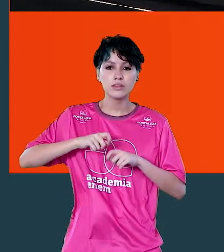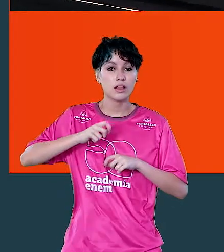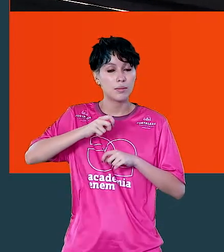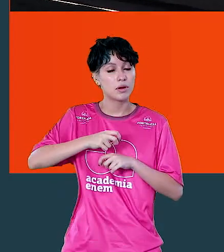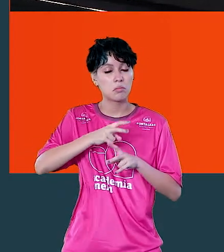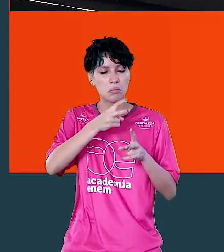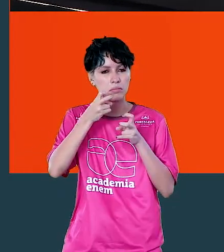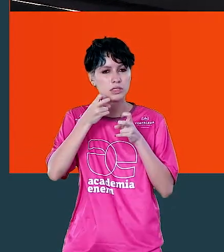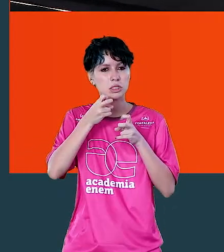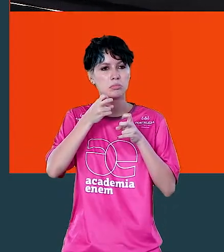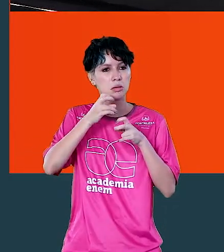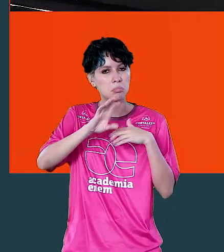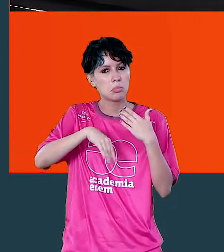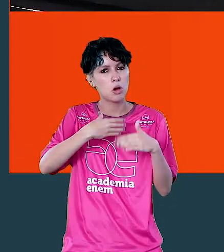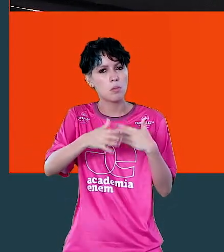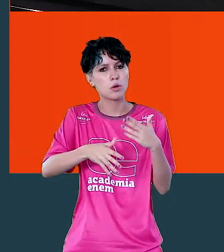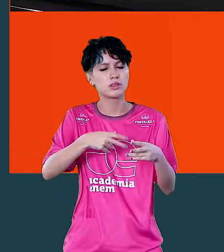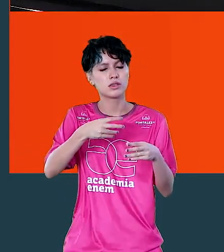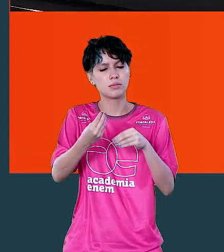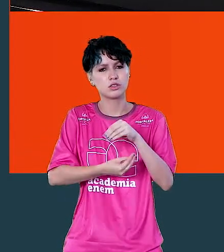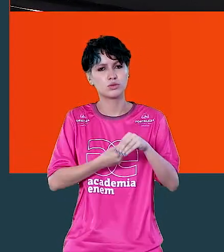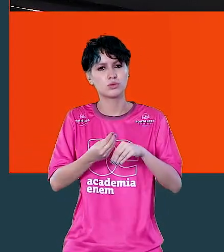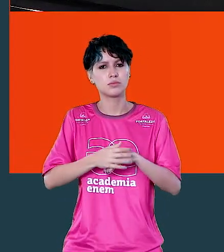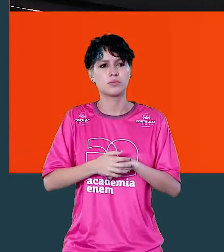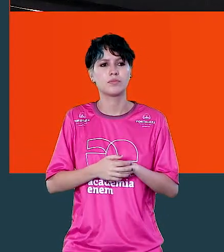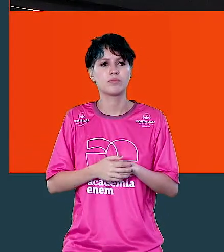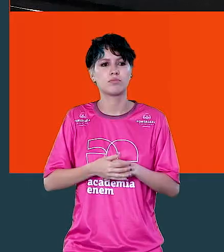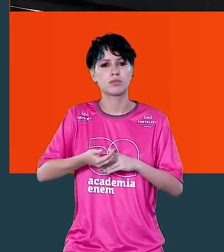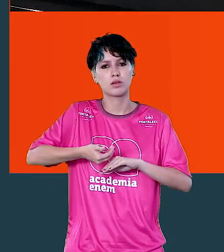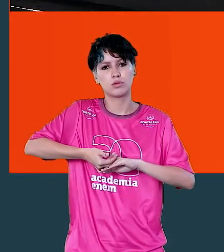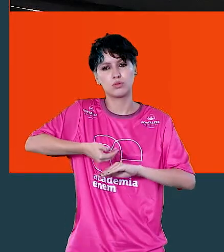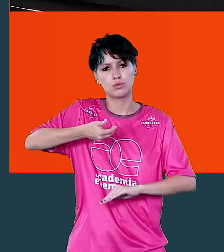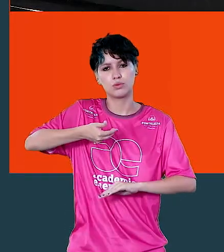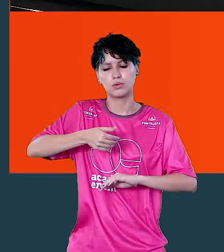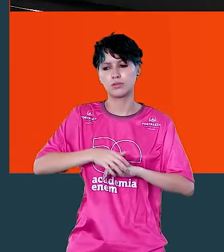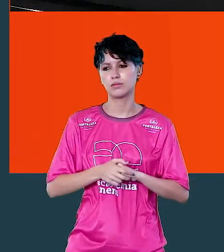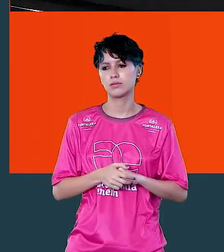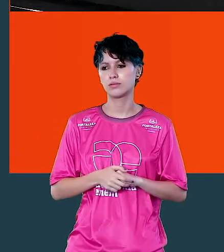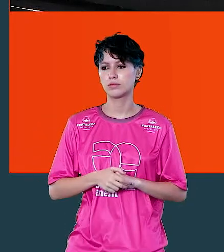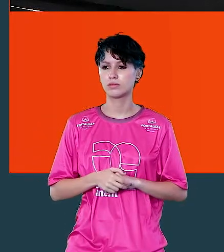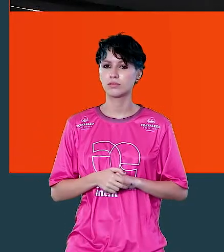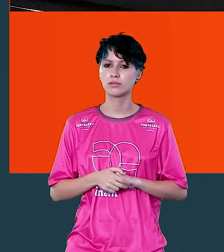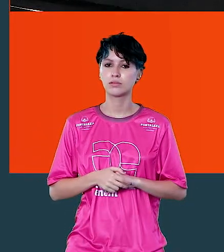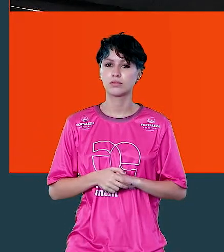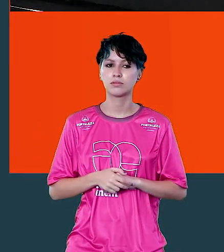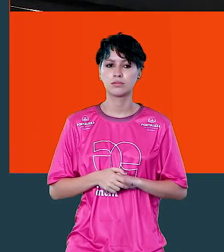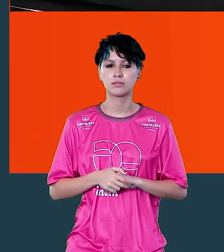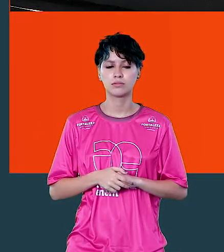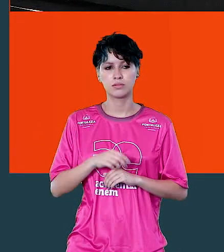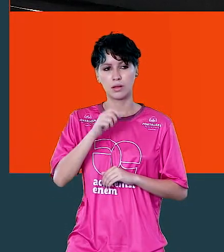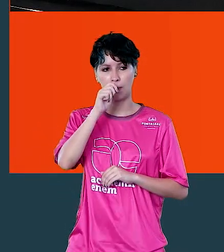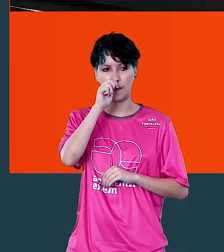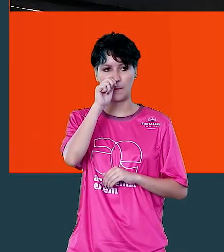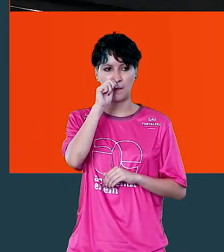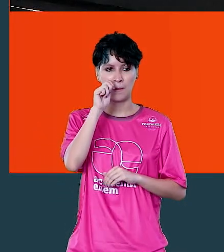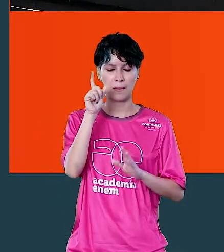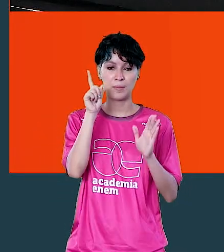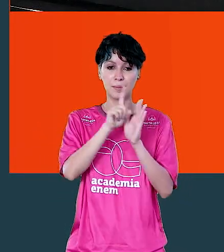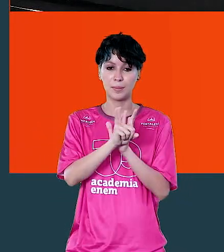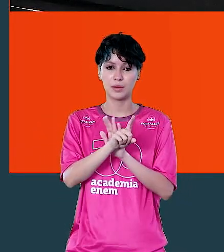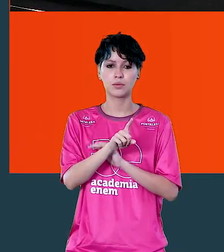Cara, o óleo está em cima, a água está embaixo. Pergunta para vocês, que são espertos. Quem é